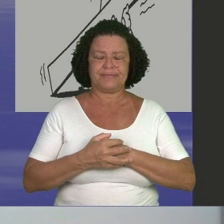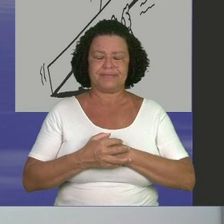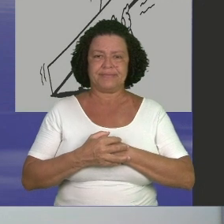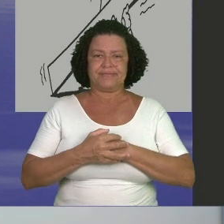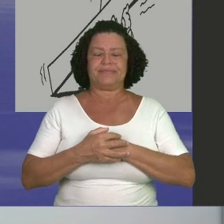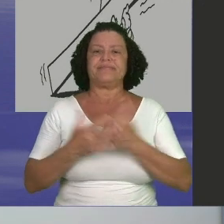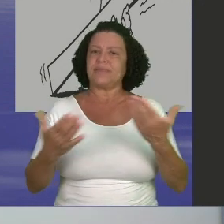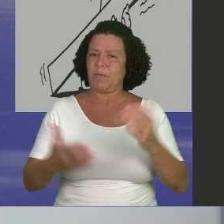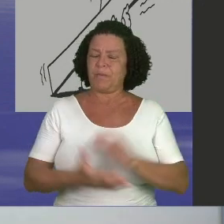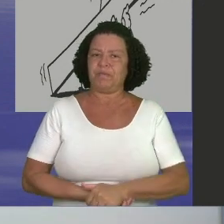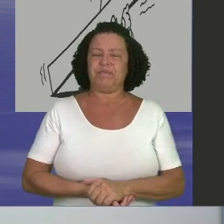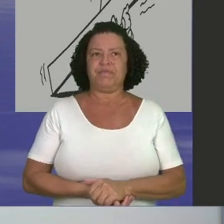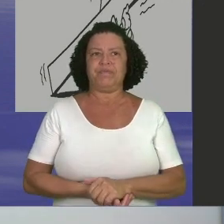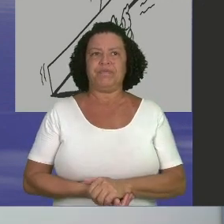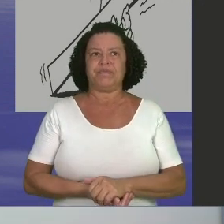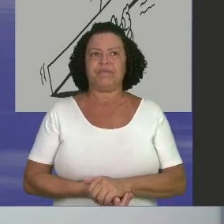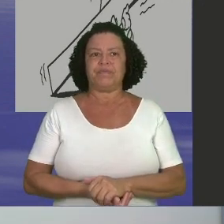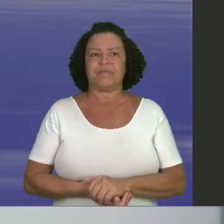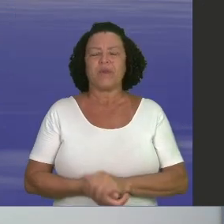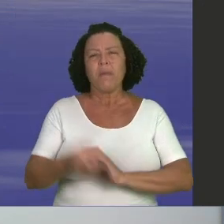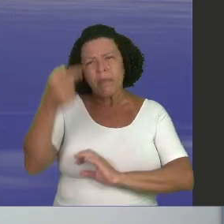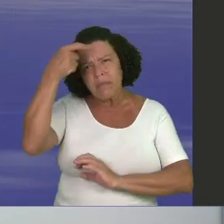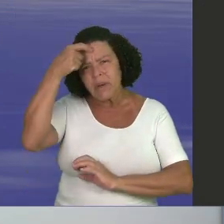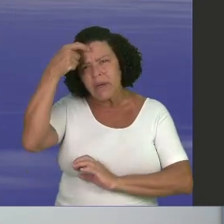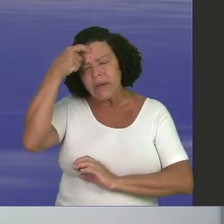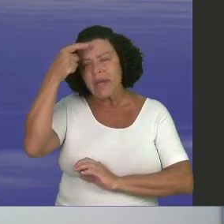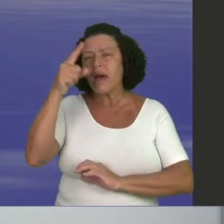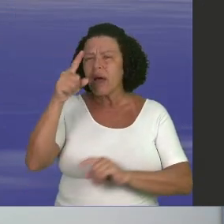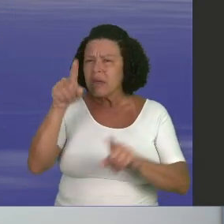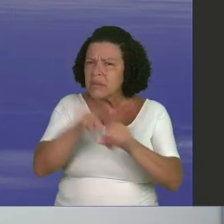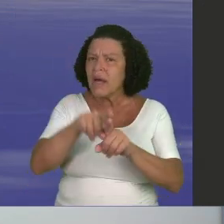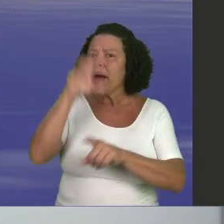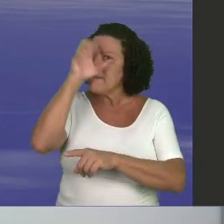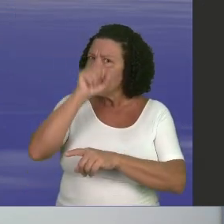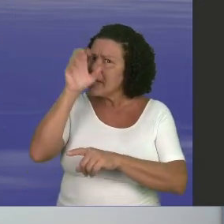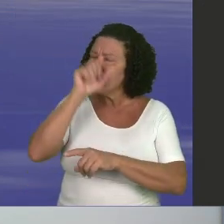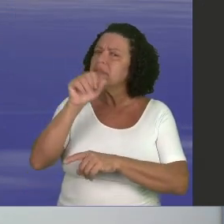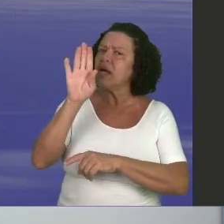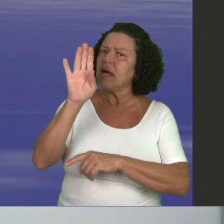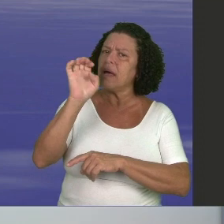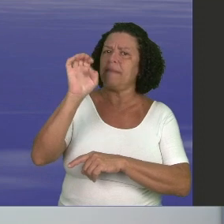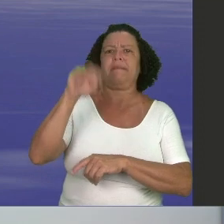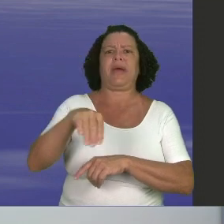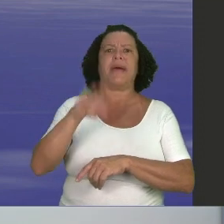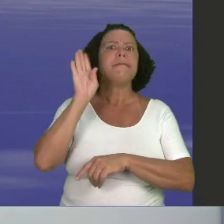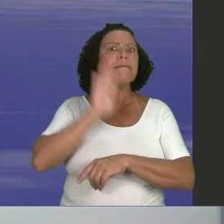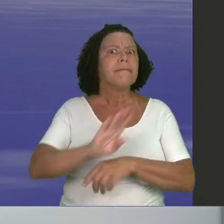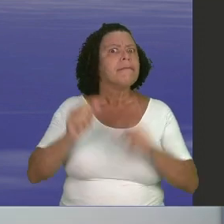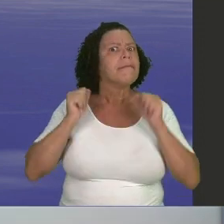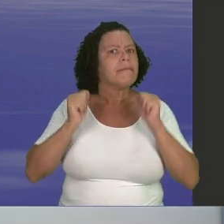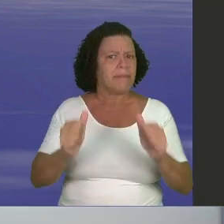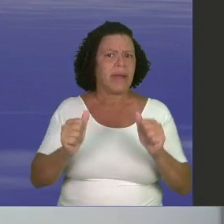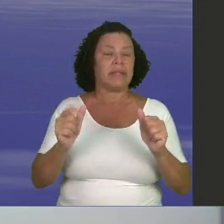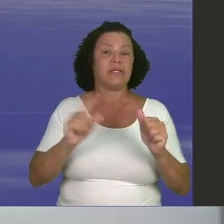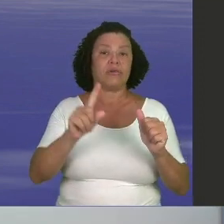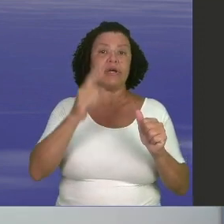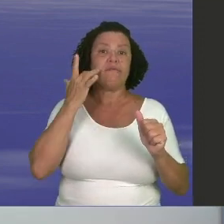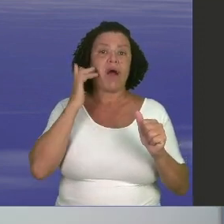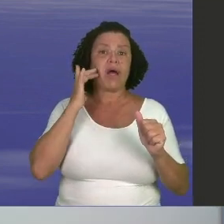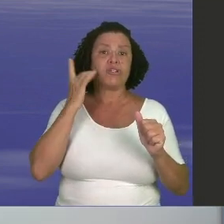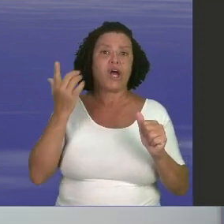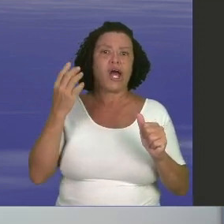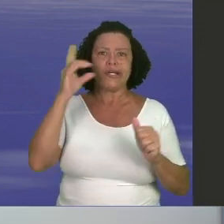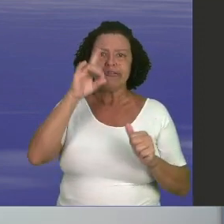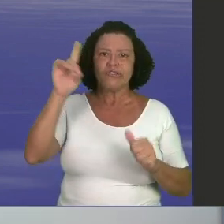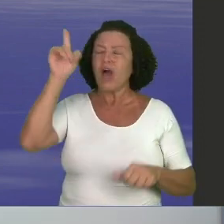Então, vamos conscientizar e aprender isso bem, porque senão nós vamos achar que Deus é